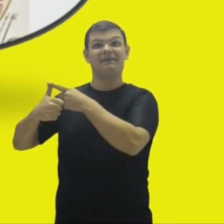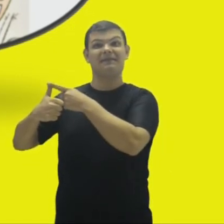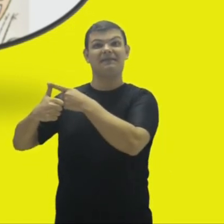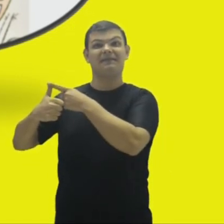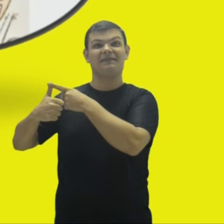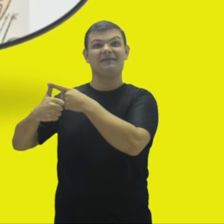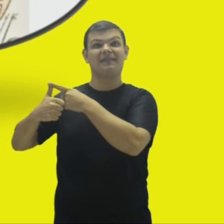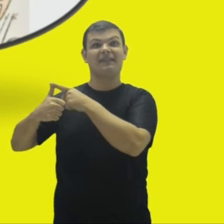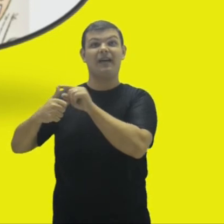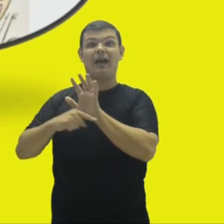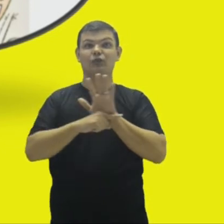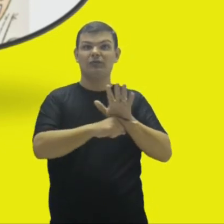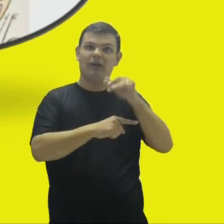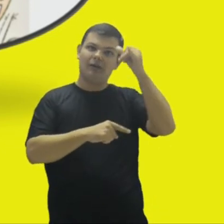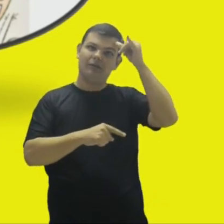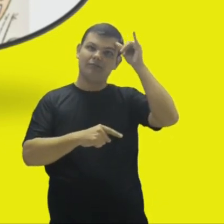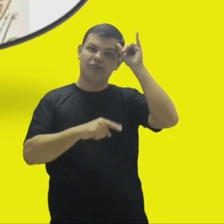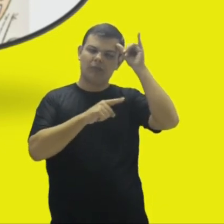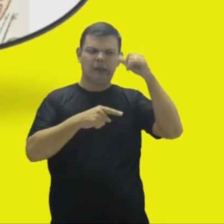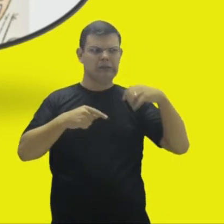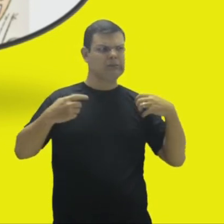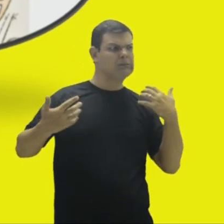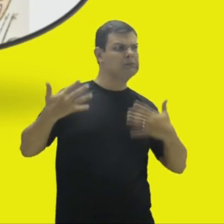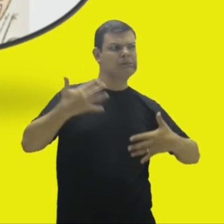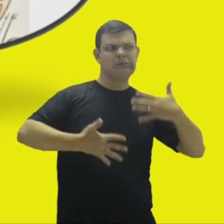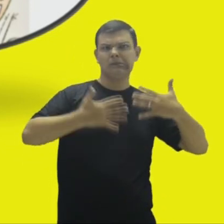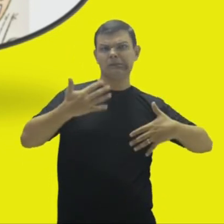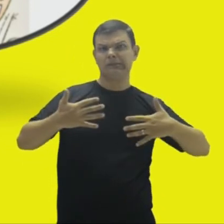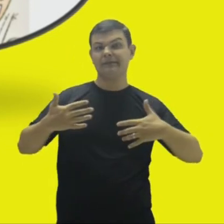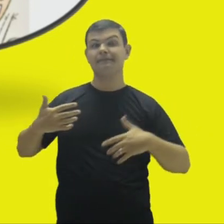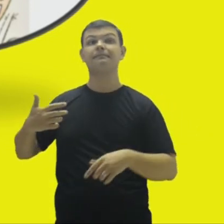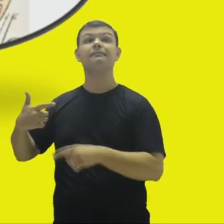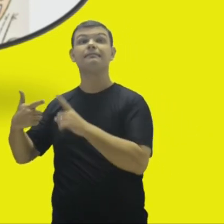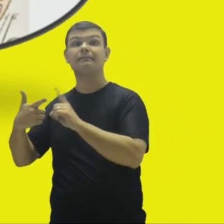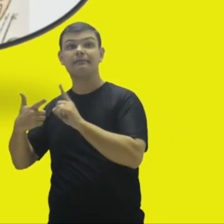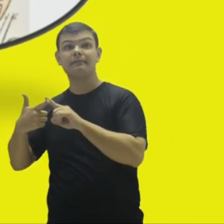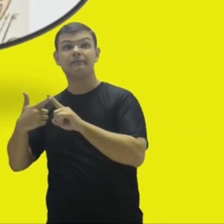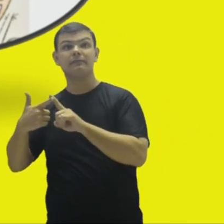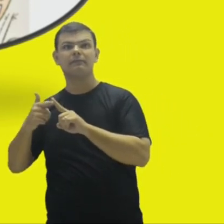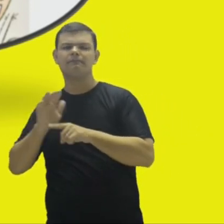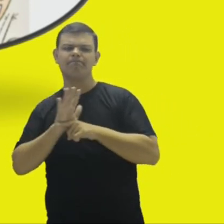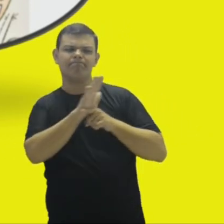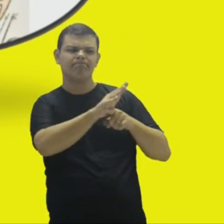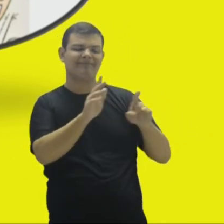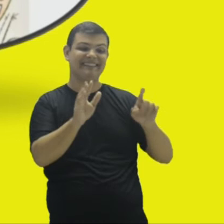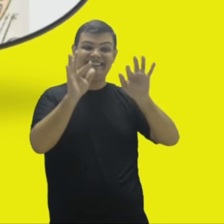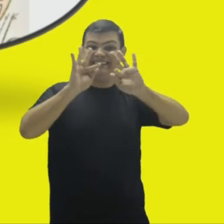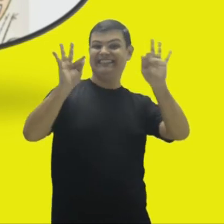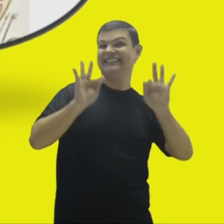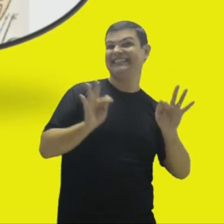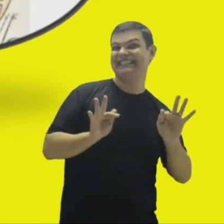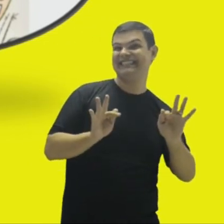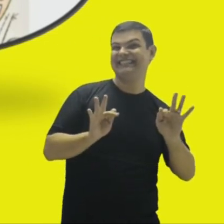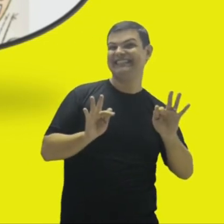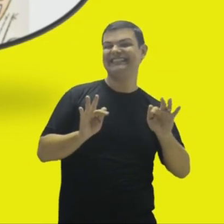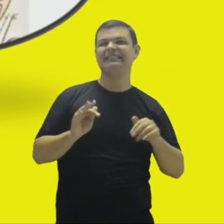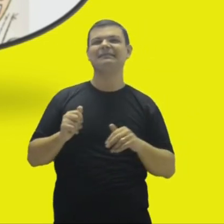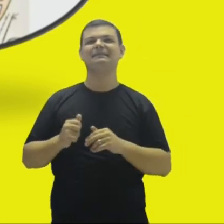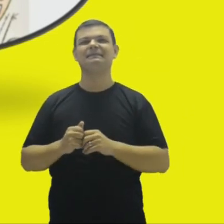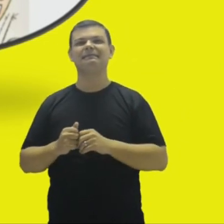Primeira opção, deixar a mimosa confusa. Segunda opção, deixar a mimosa